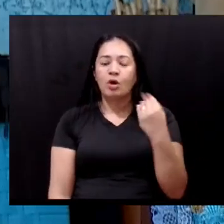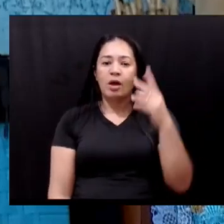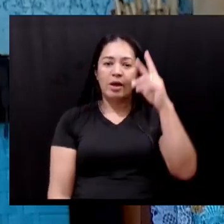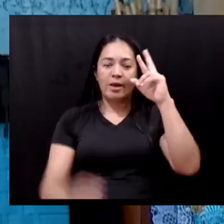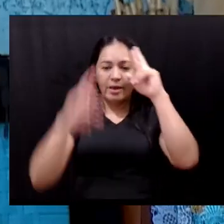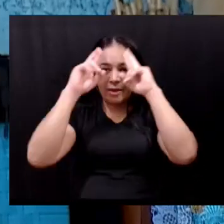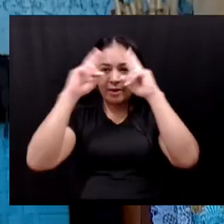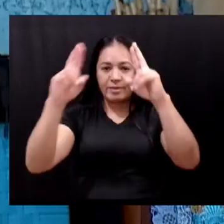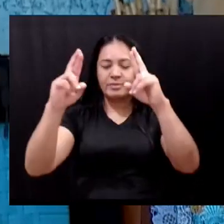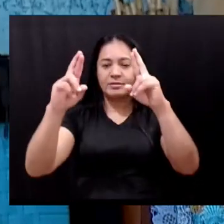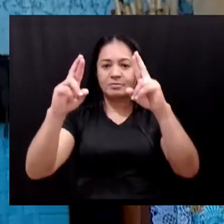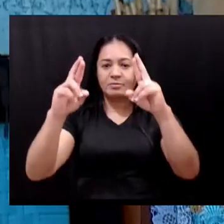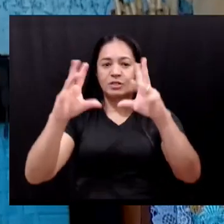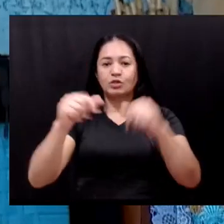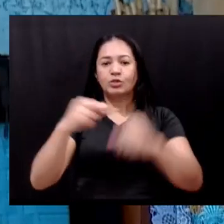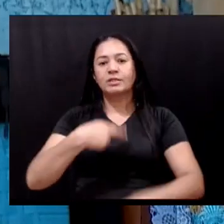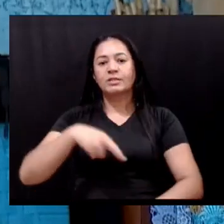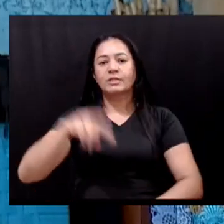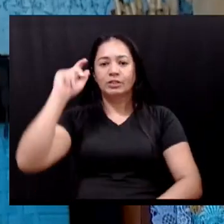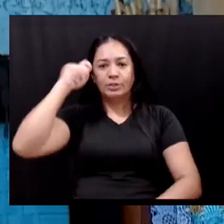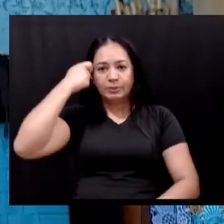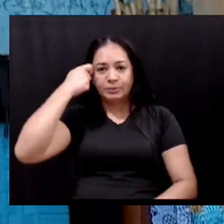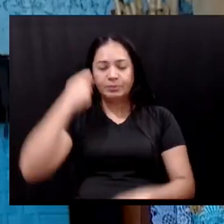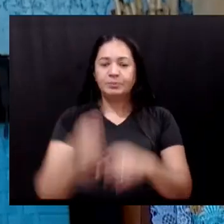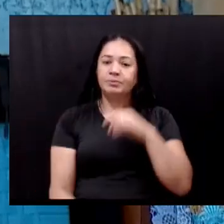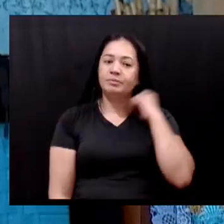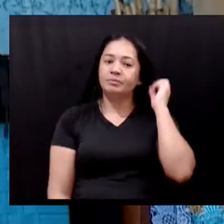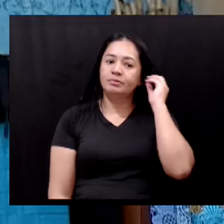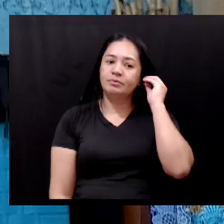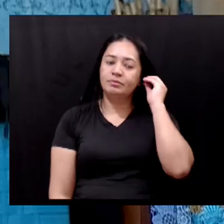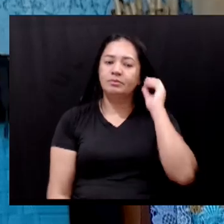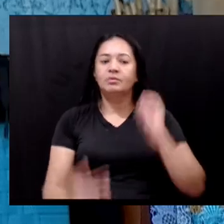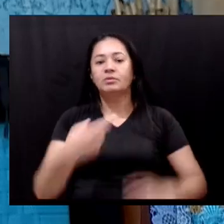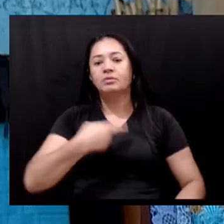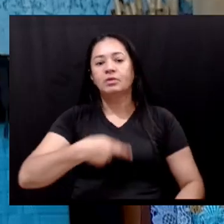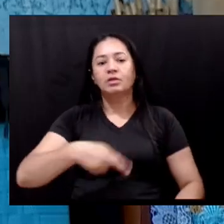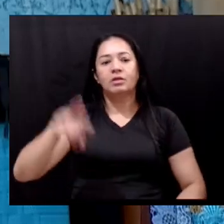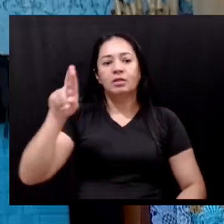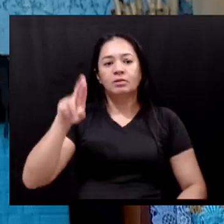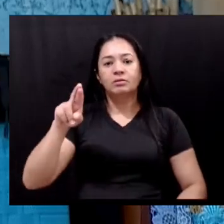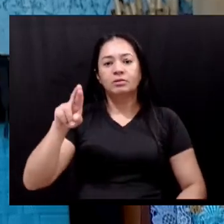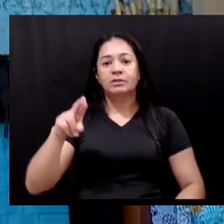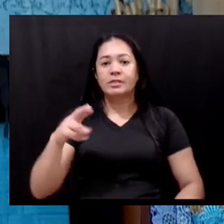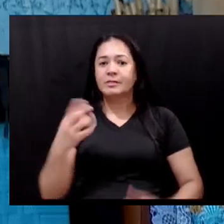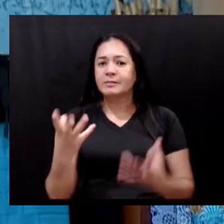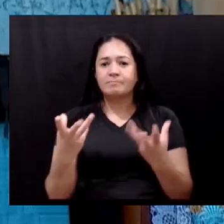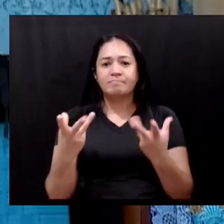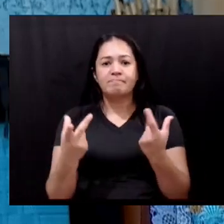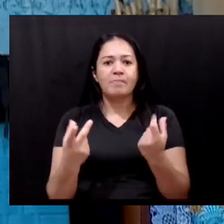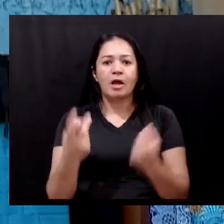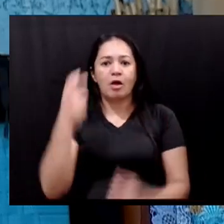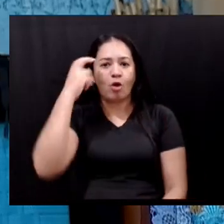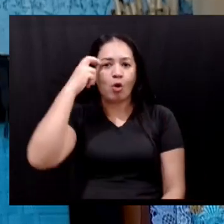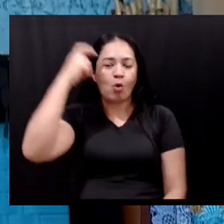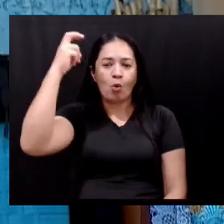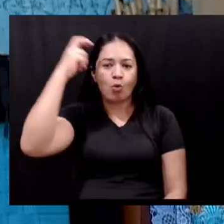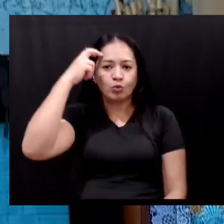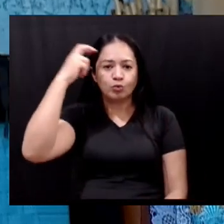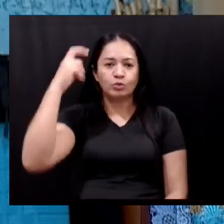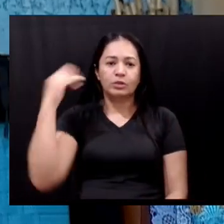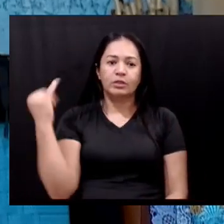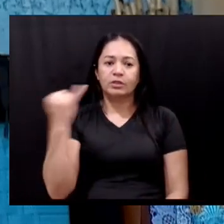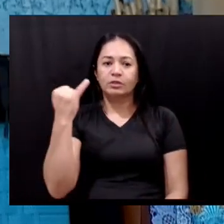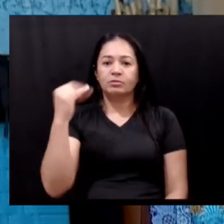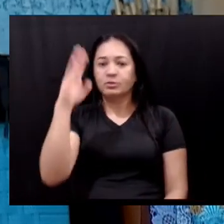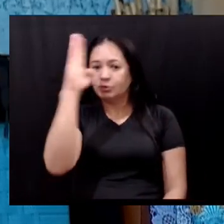matrizes africanas. É uma religião que tem uma riqueza cultural muito importante, principalmente no Brasil,